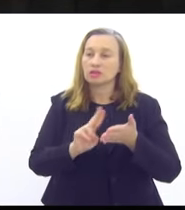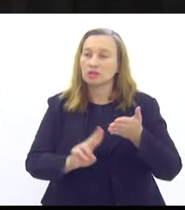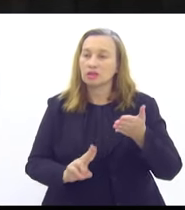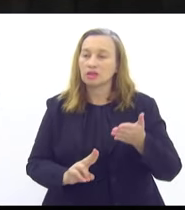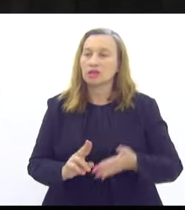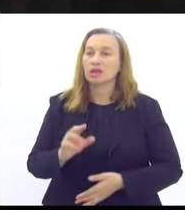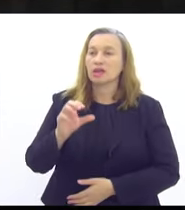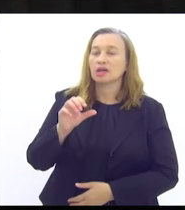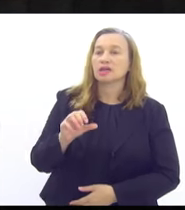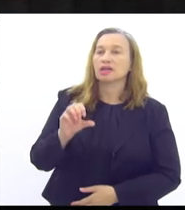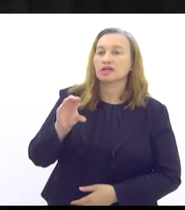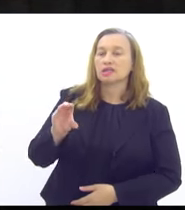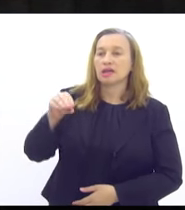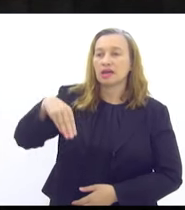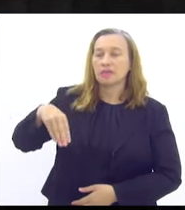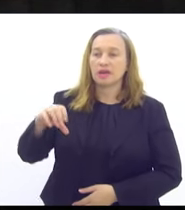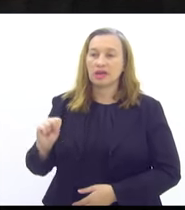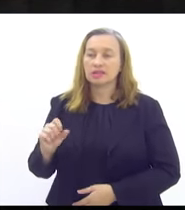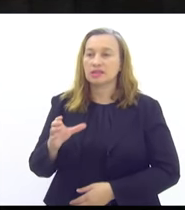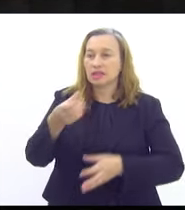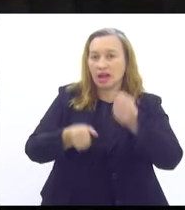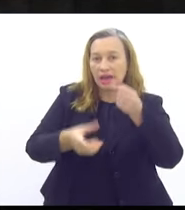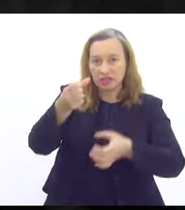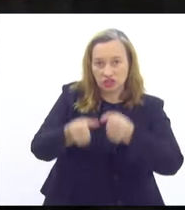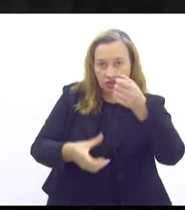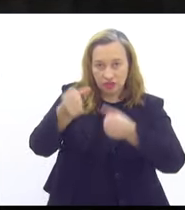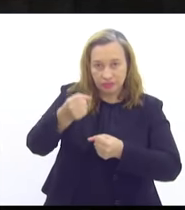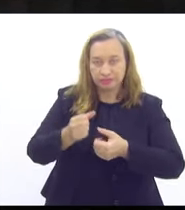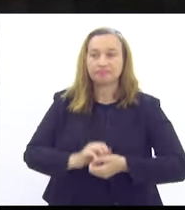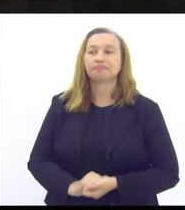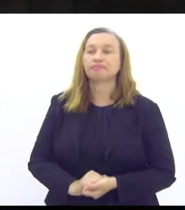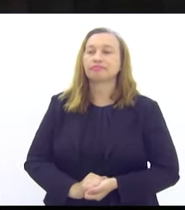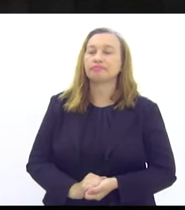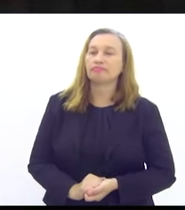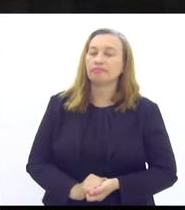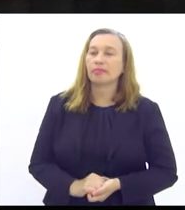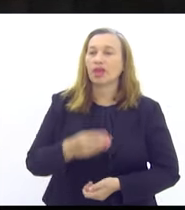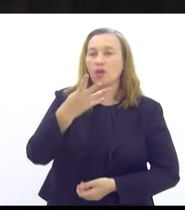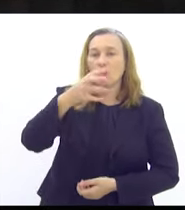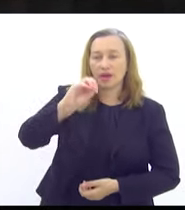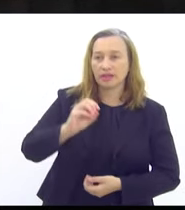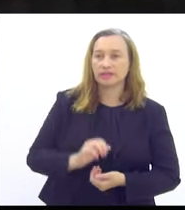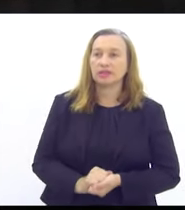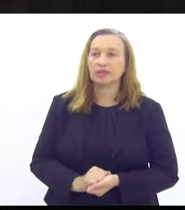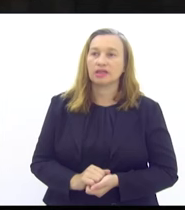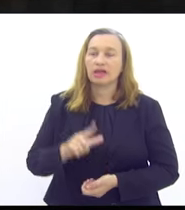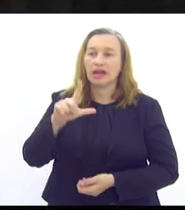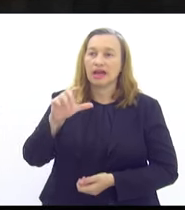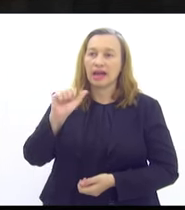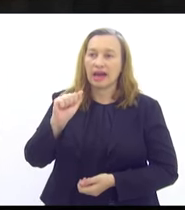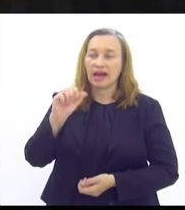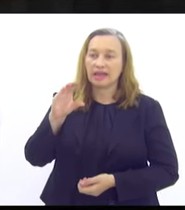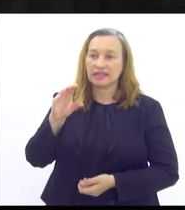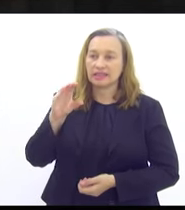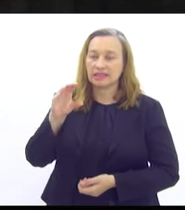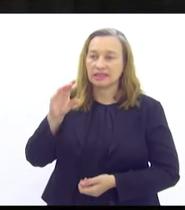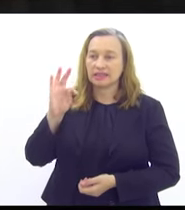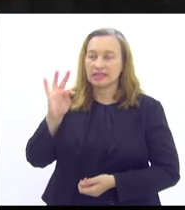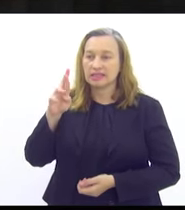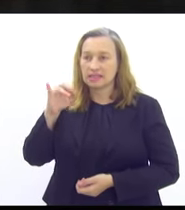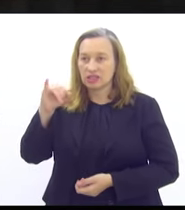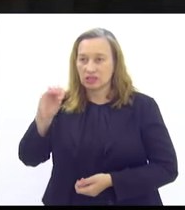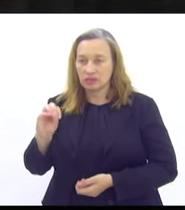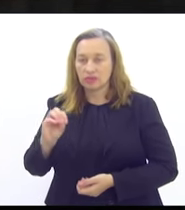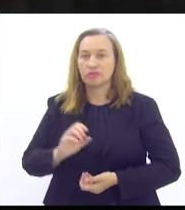ICMS, são leites, leite. A 40, são laticínios e